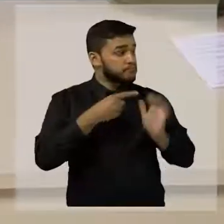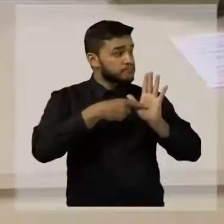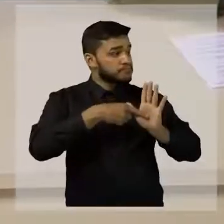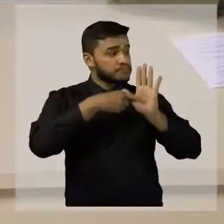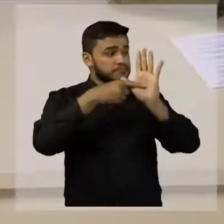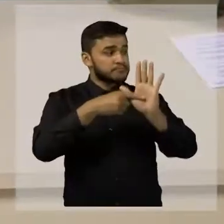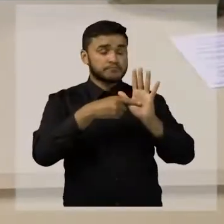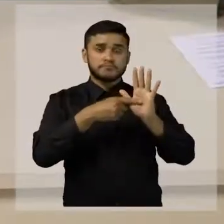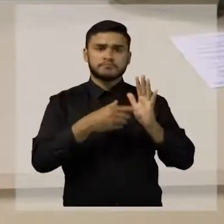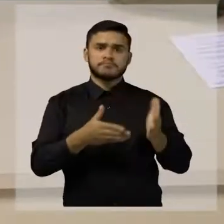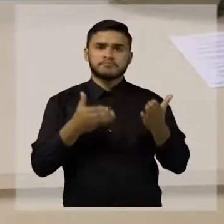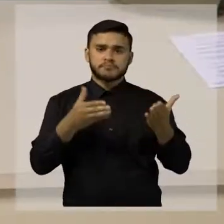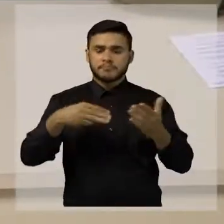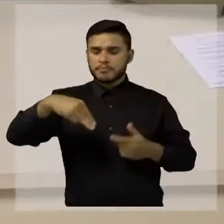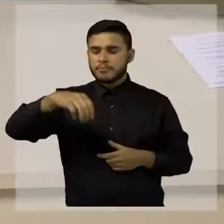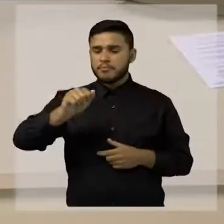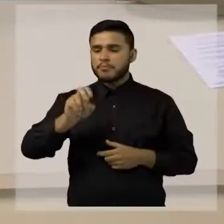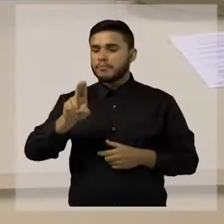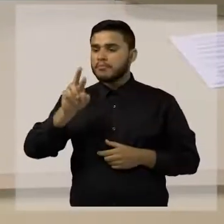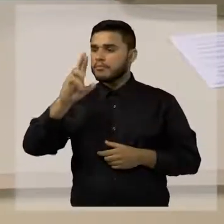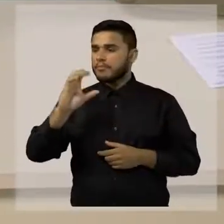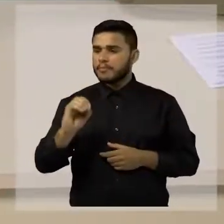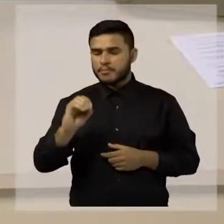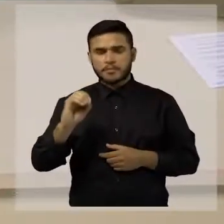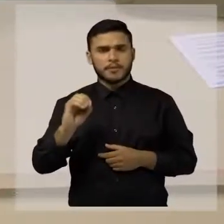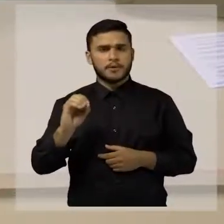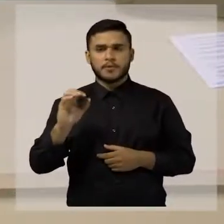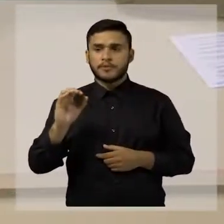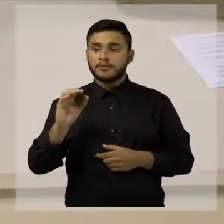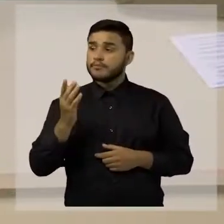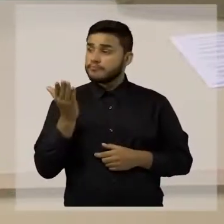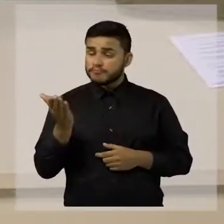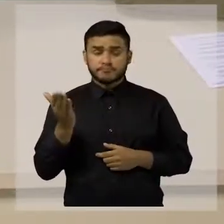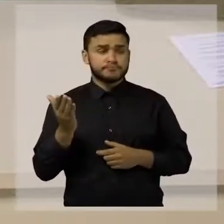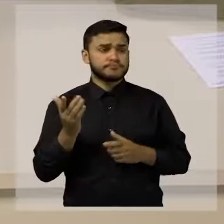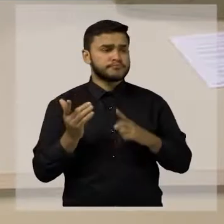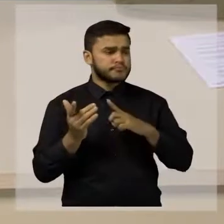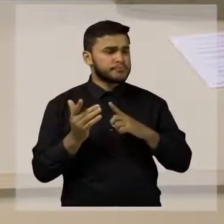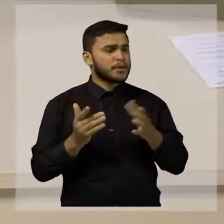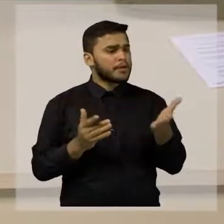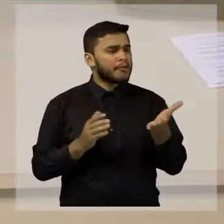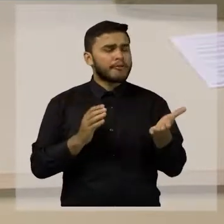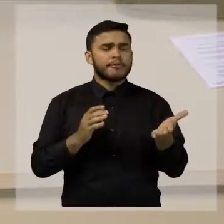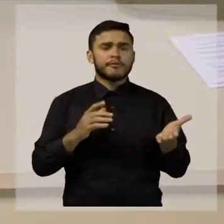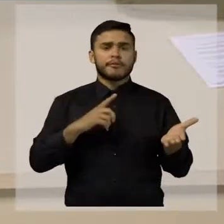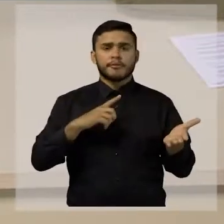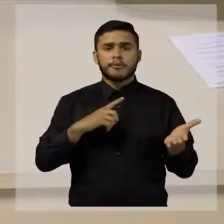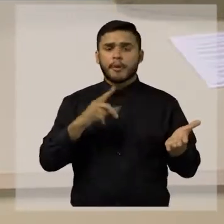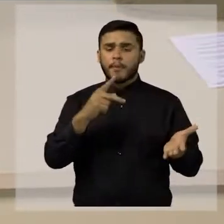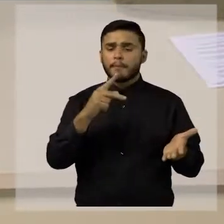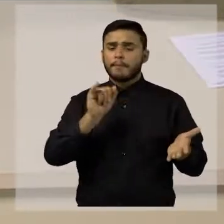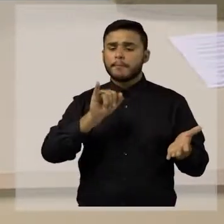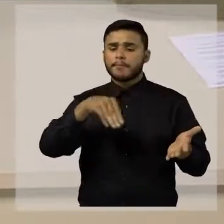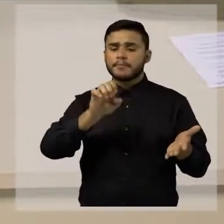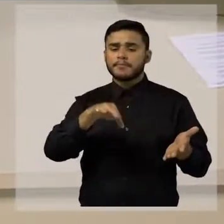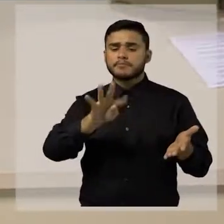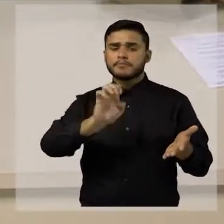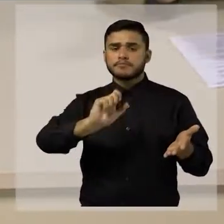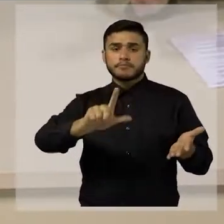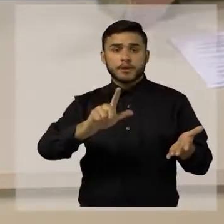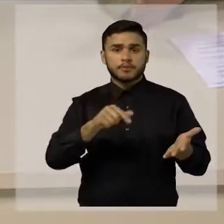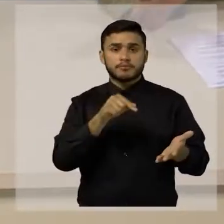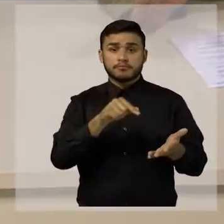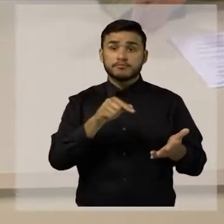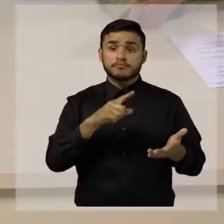explanação interessante de Mauro Filho, de outros participantes, do próprio ex-senador e ex-ministro da Previdência, José Pimentel, e